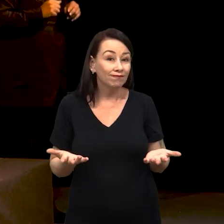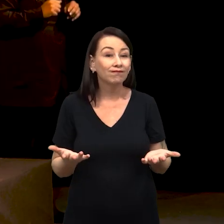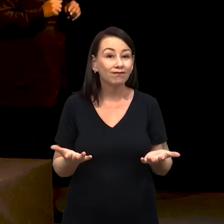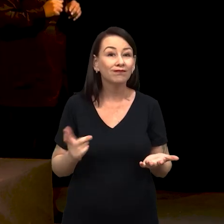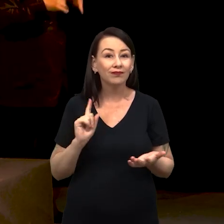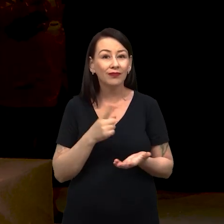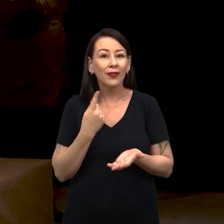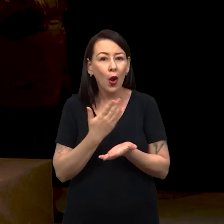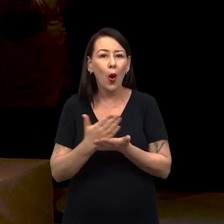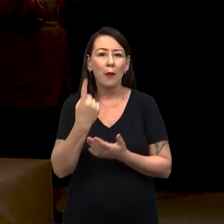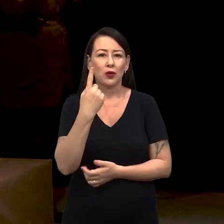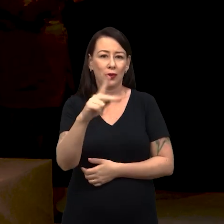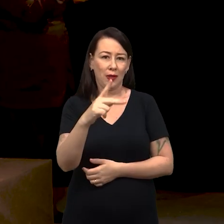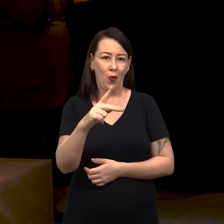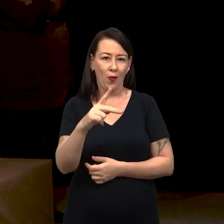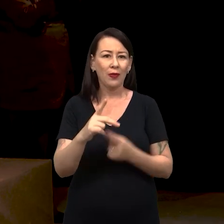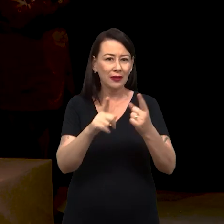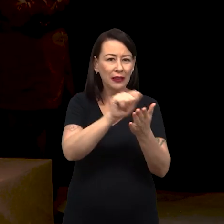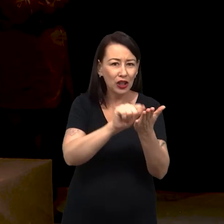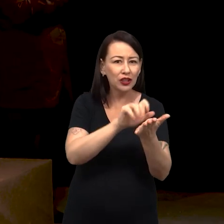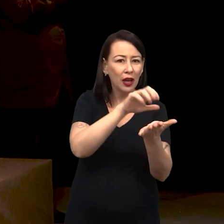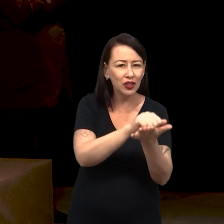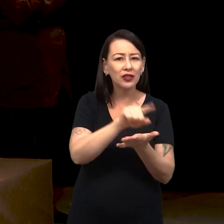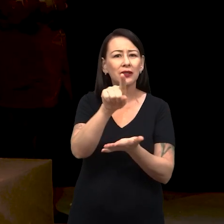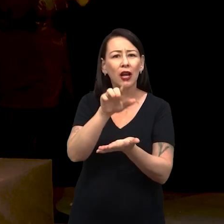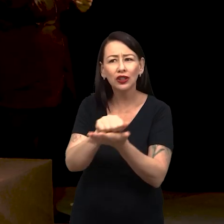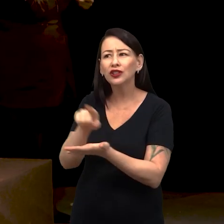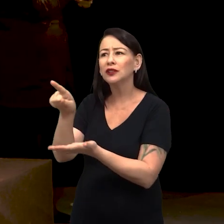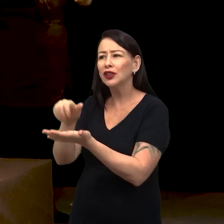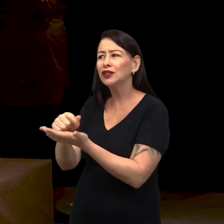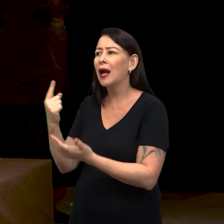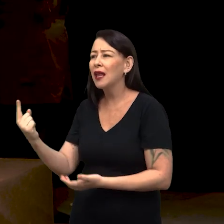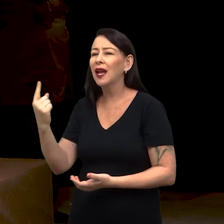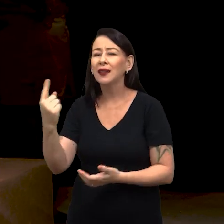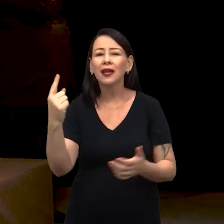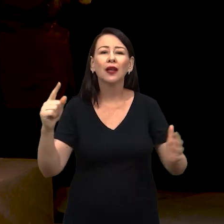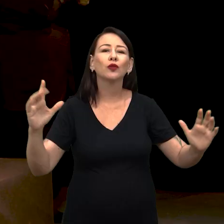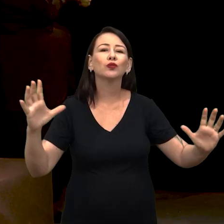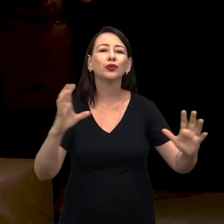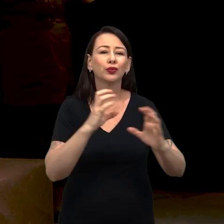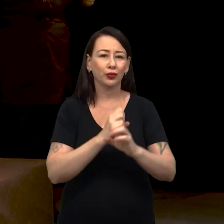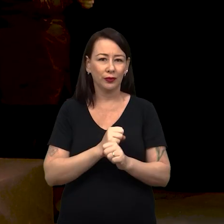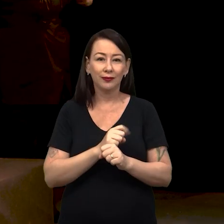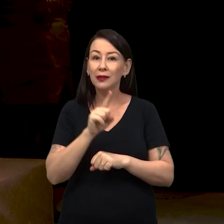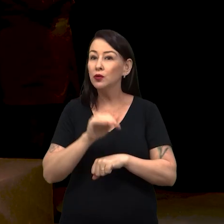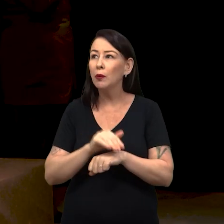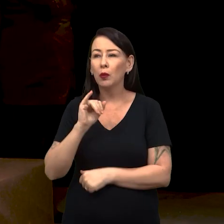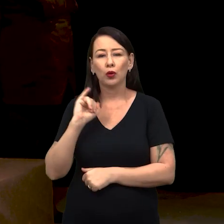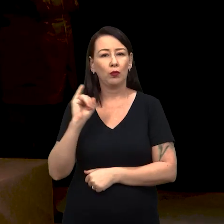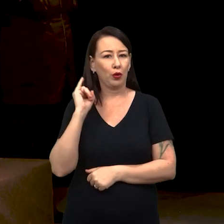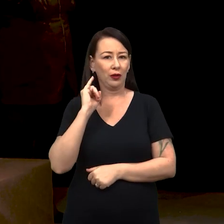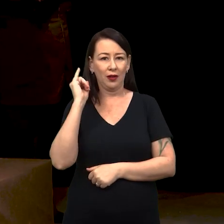Então, assim, a gente tem que... Começa com o seu e depois é muito importante quem são as pessoas